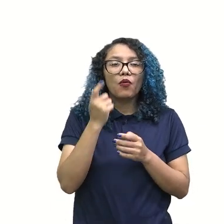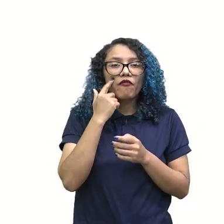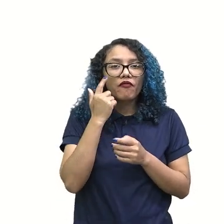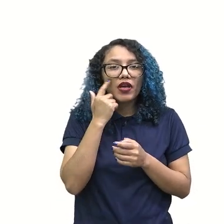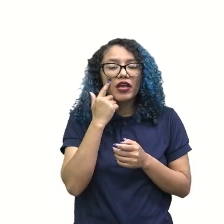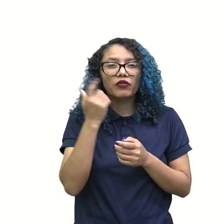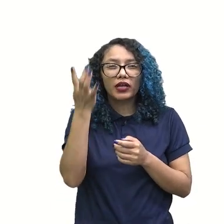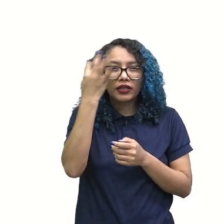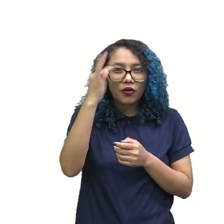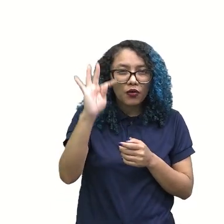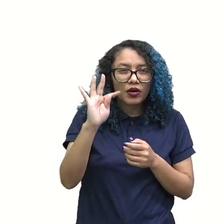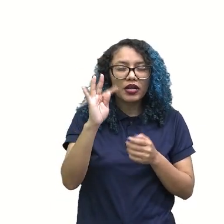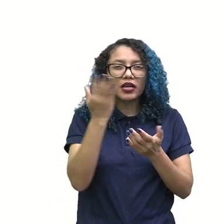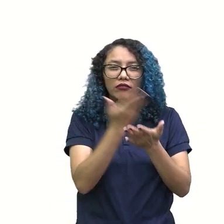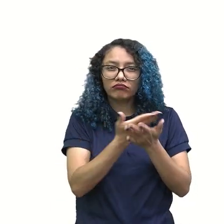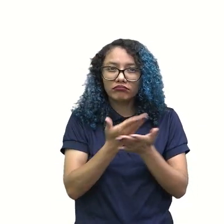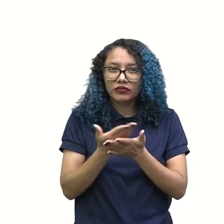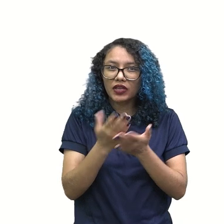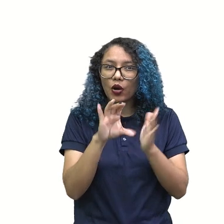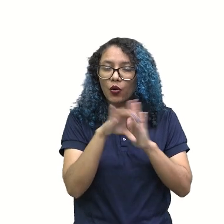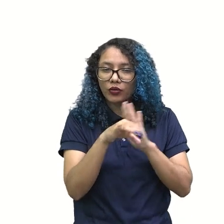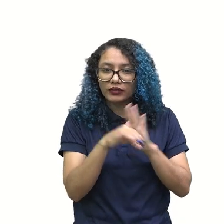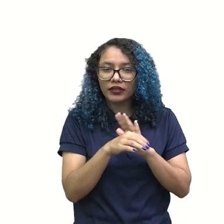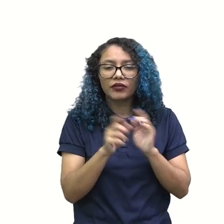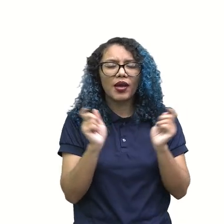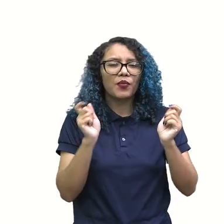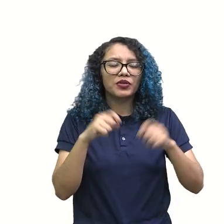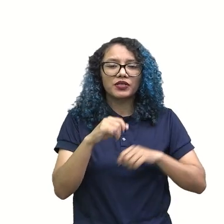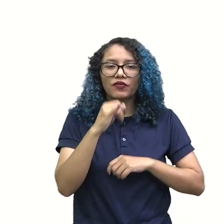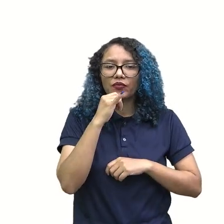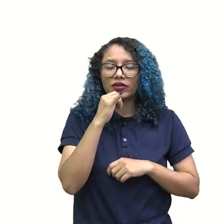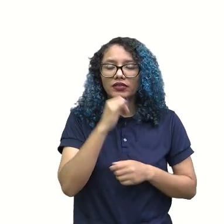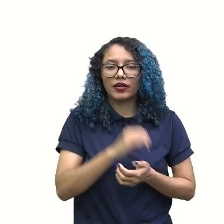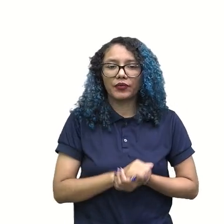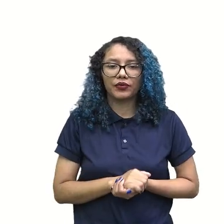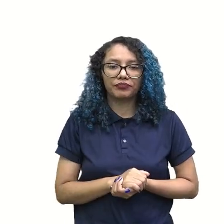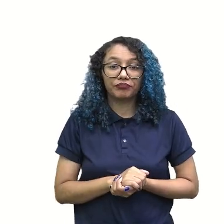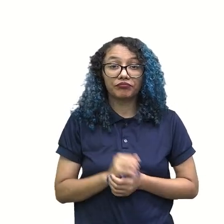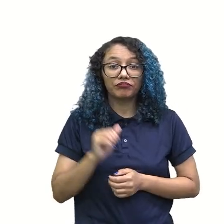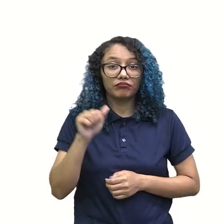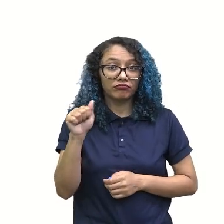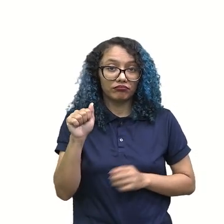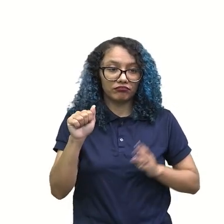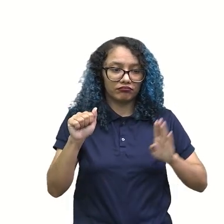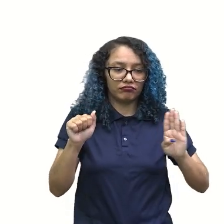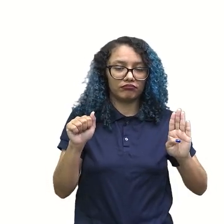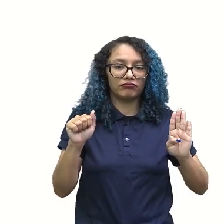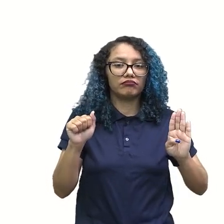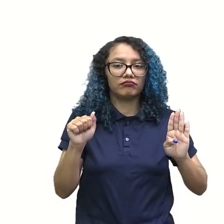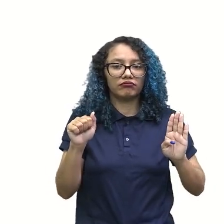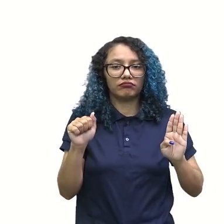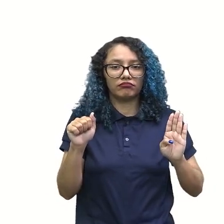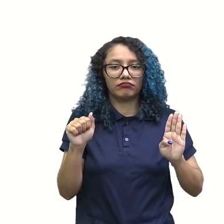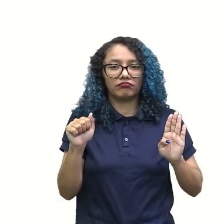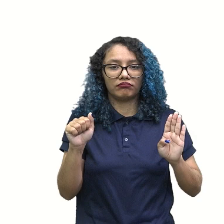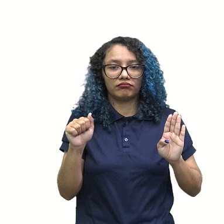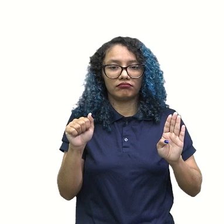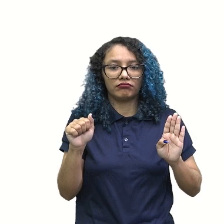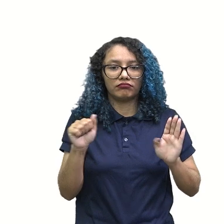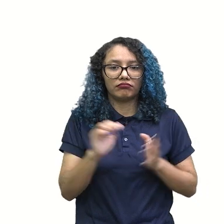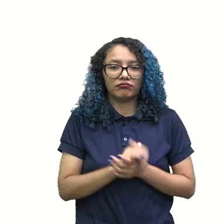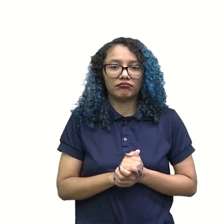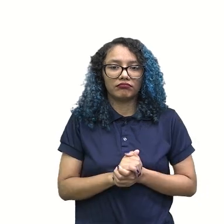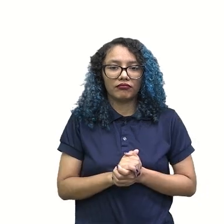na teoria, eu posso dizer que entre o conjunto A e o conjunto B está